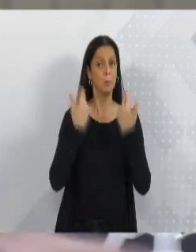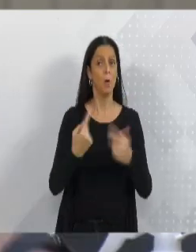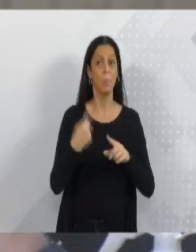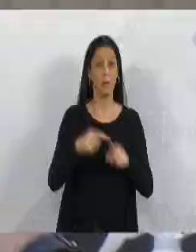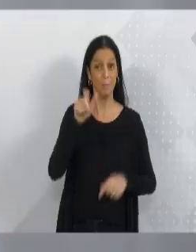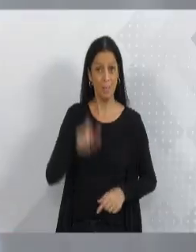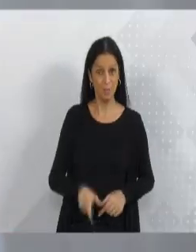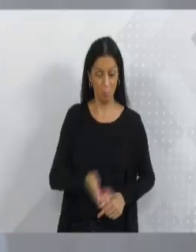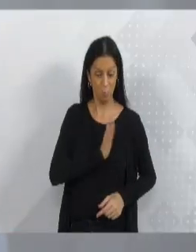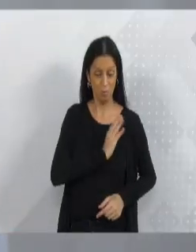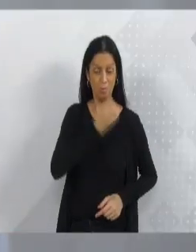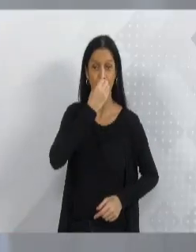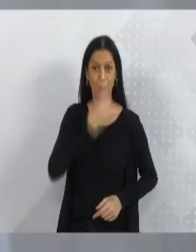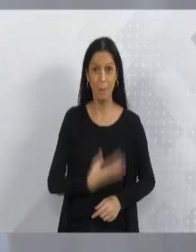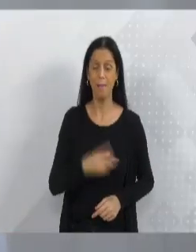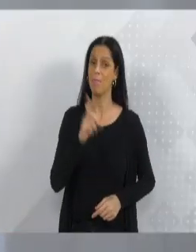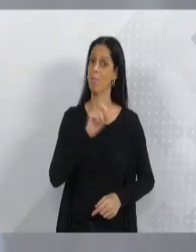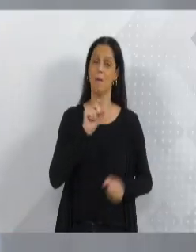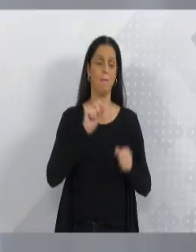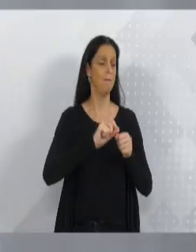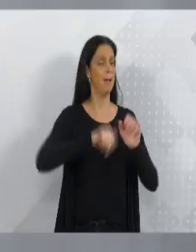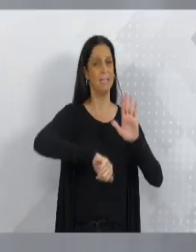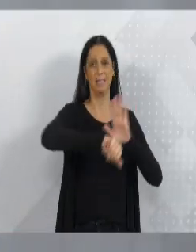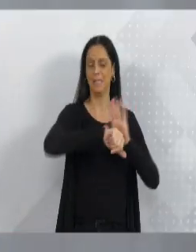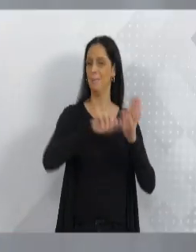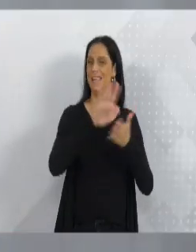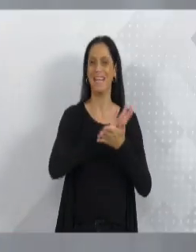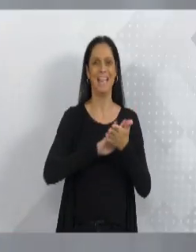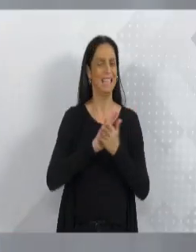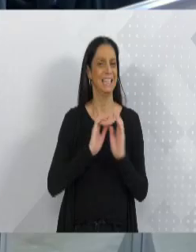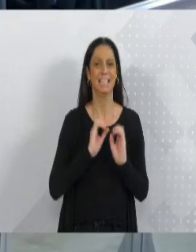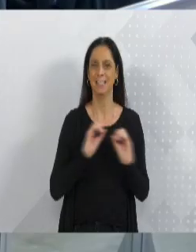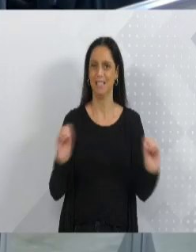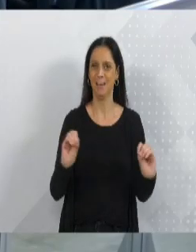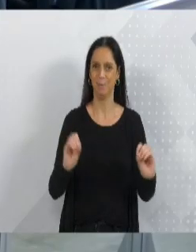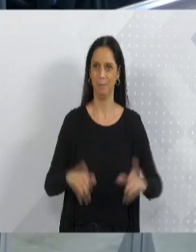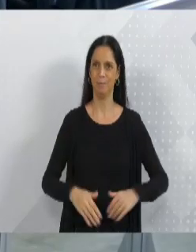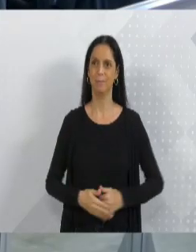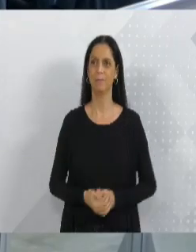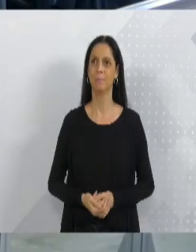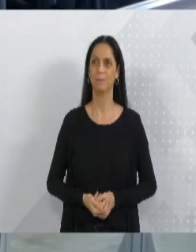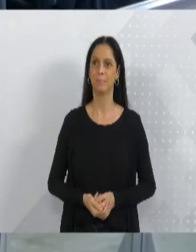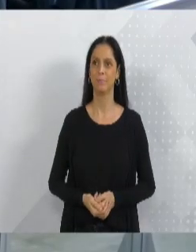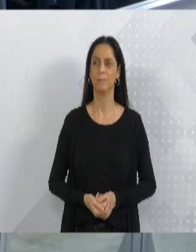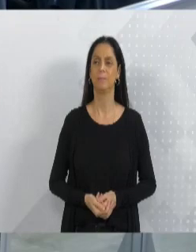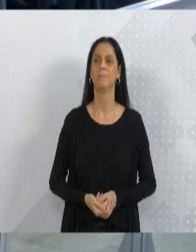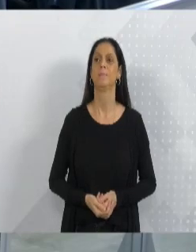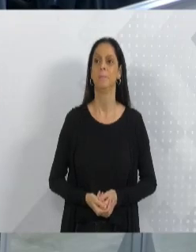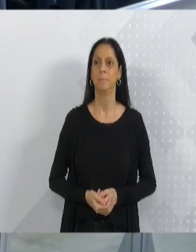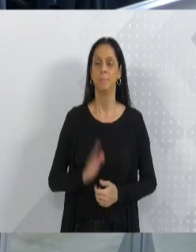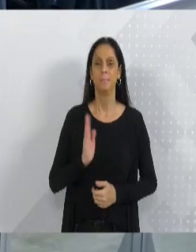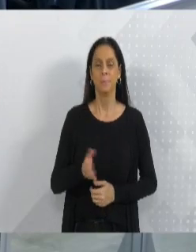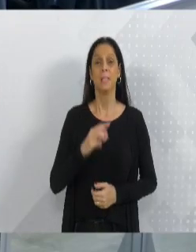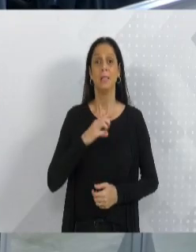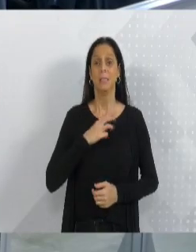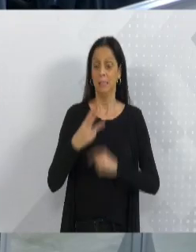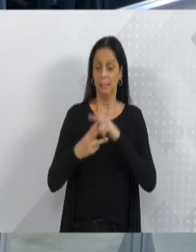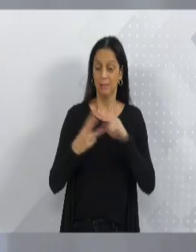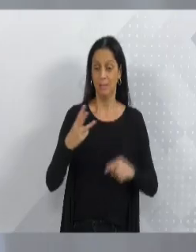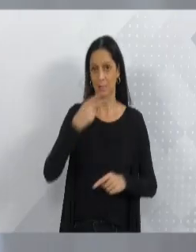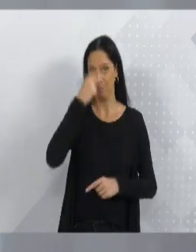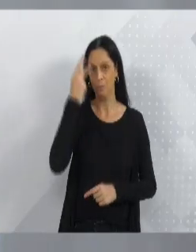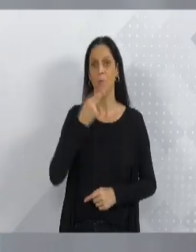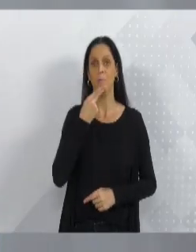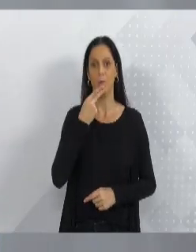Obrigado. Presidente, por favor, 3 minutos diante dos 3 apartes. Vereador Gilson, em virtude dos 3 à parte, 3 minutos para Vossa Excelência poder